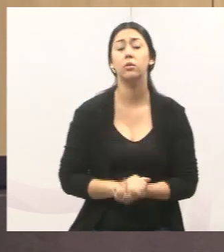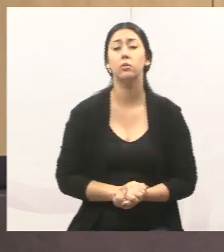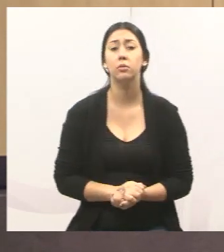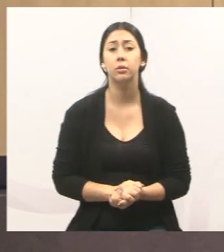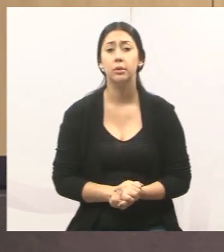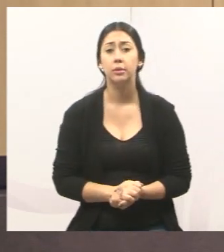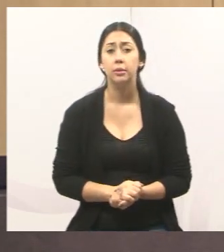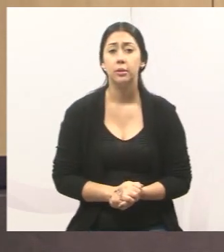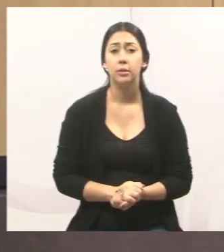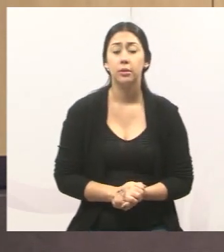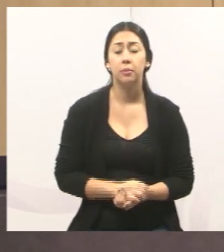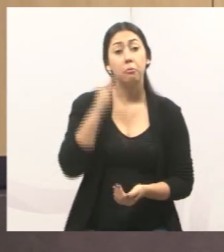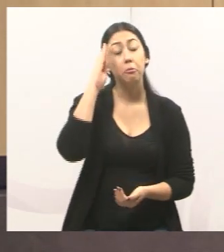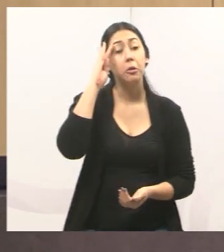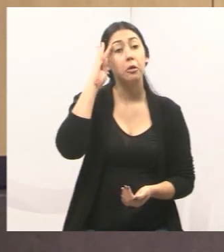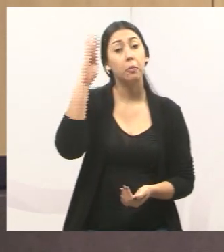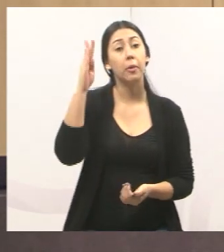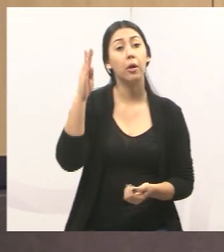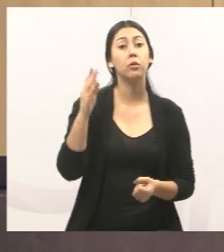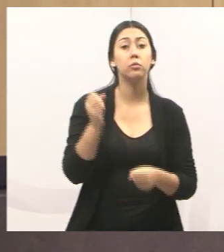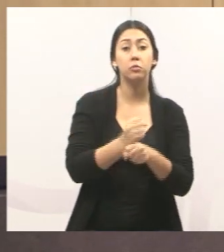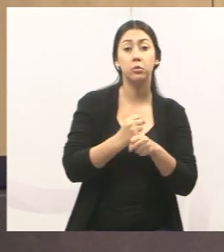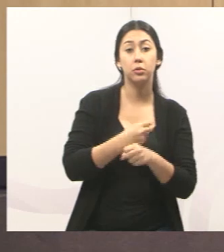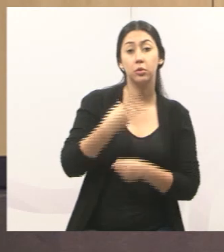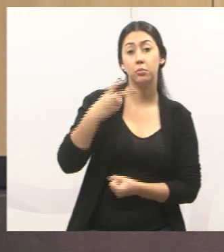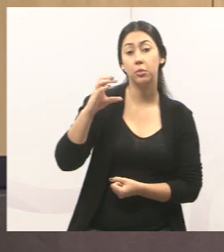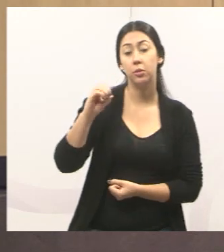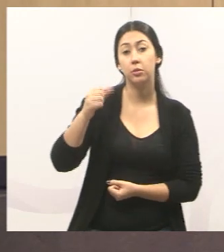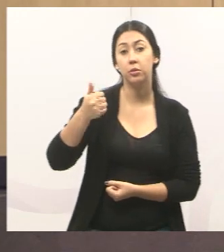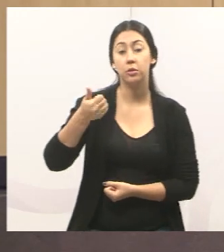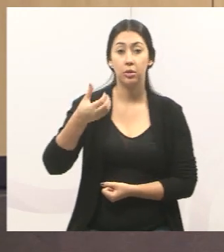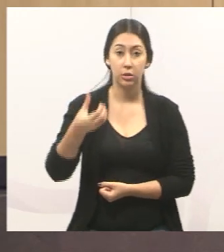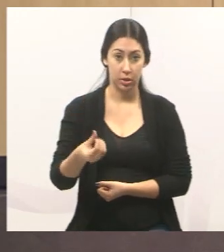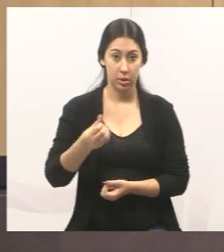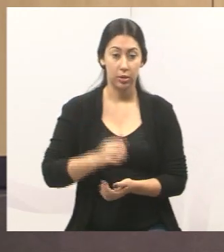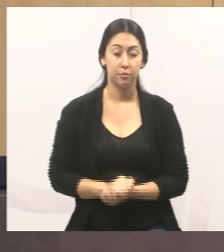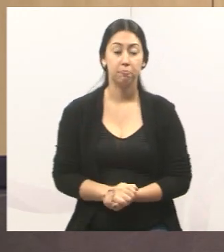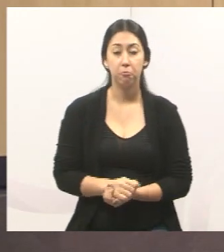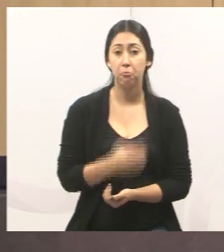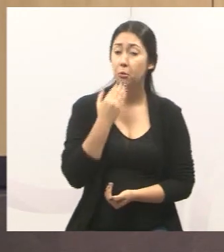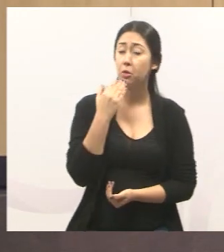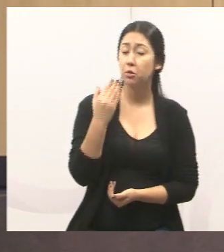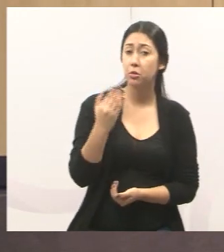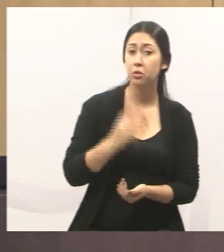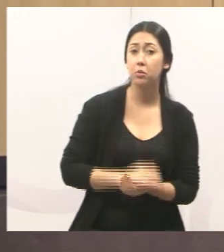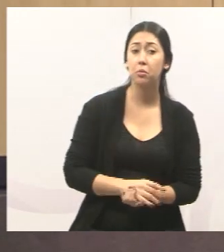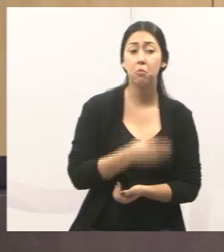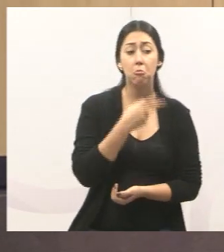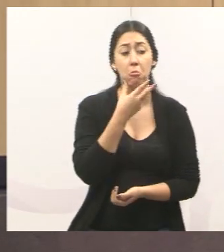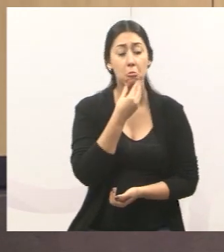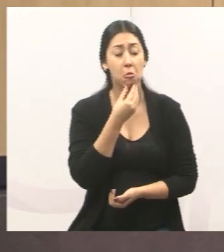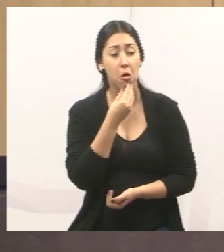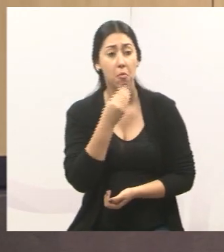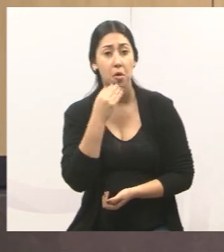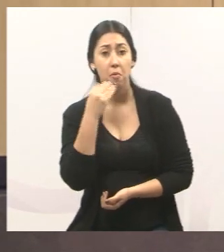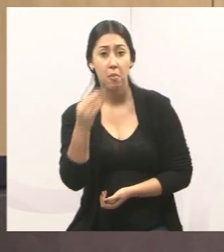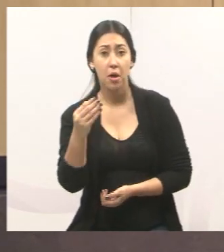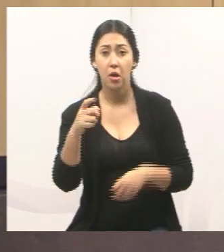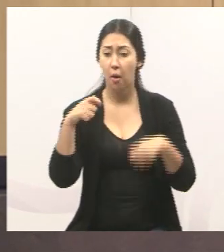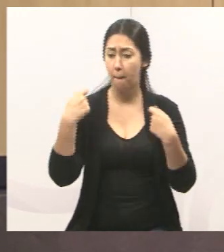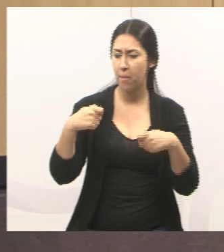especificamente com relação ao exercício de 2016. No citado requerimento, o interessado reitera pedido para a produção de